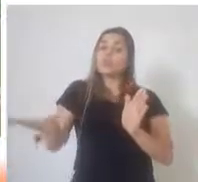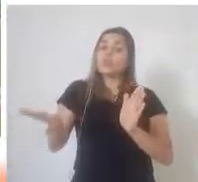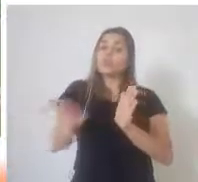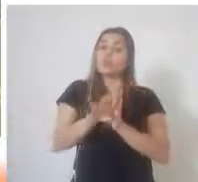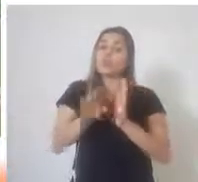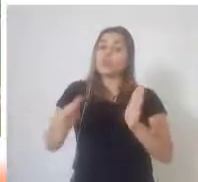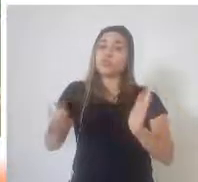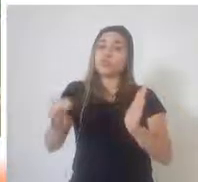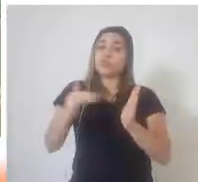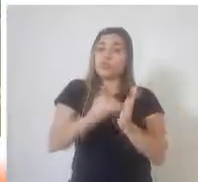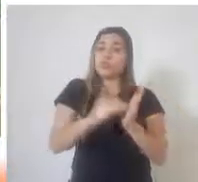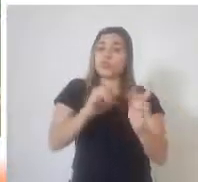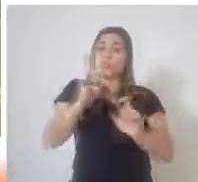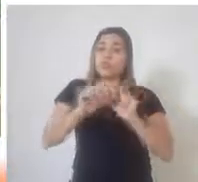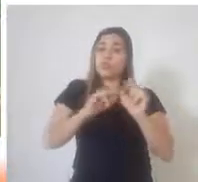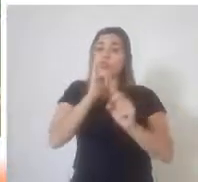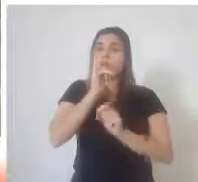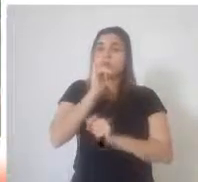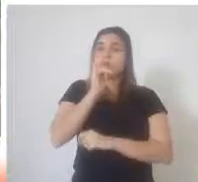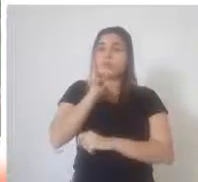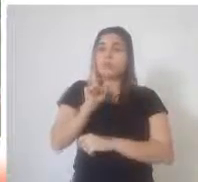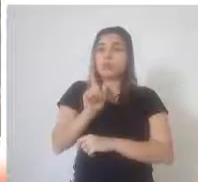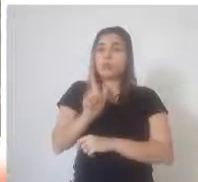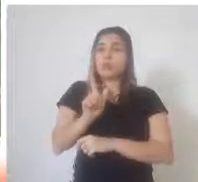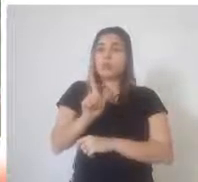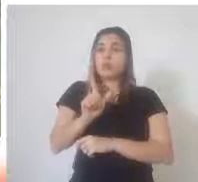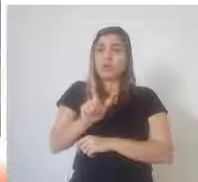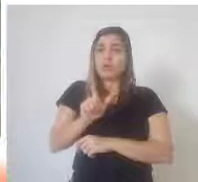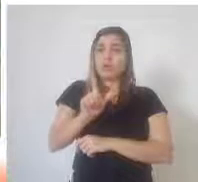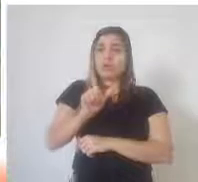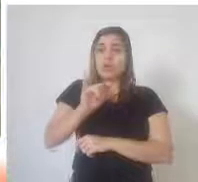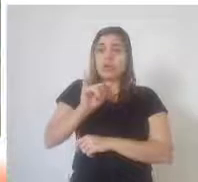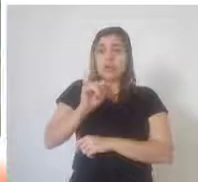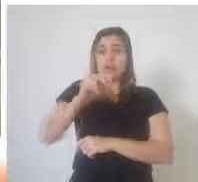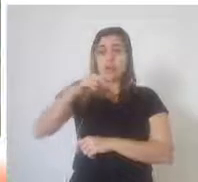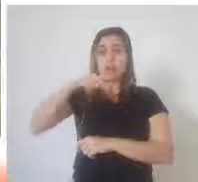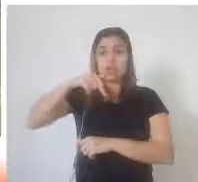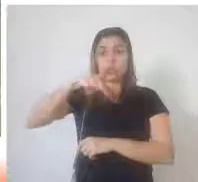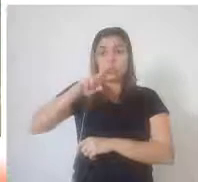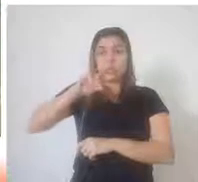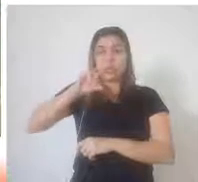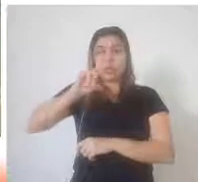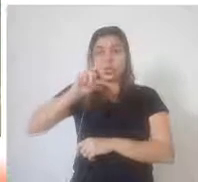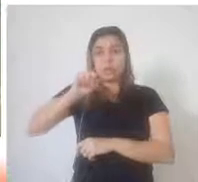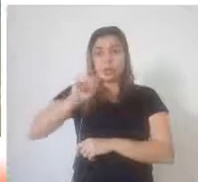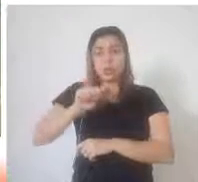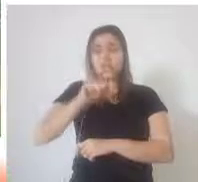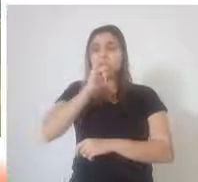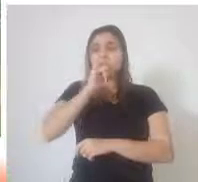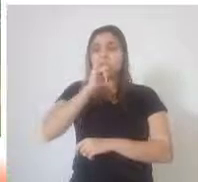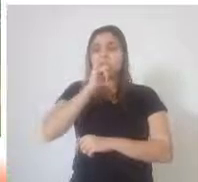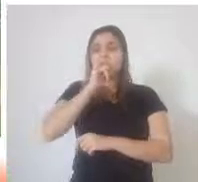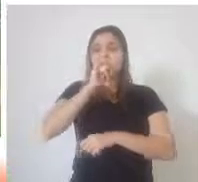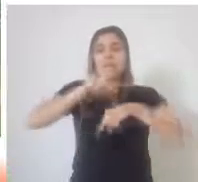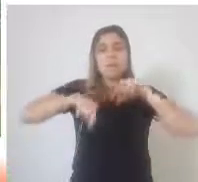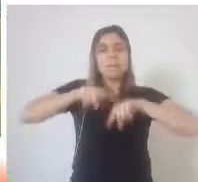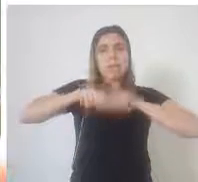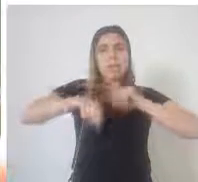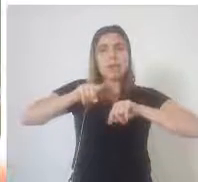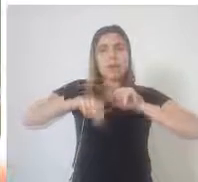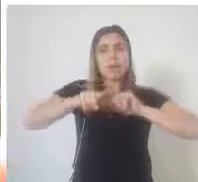à produtividade primária líquida, que é a matéria orgânica que vai